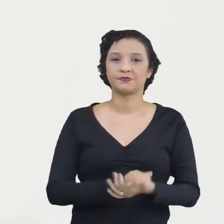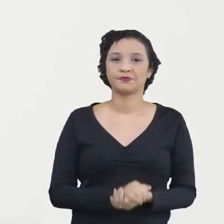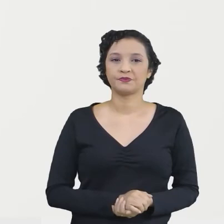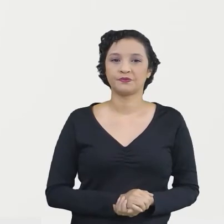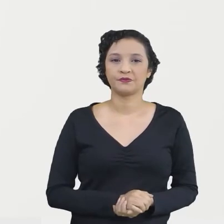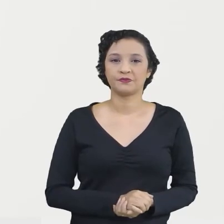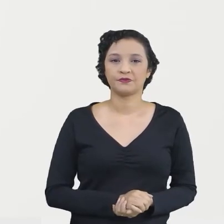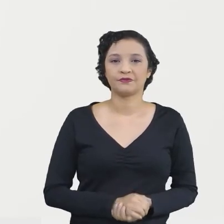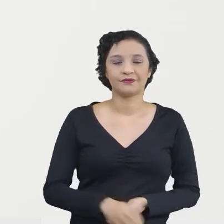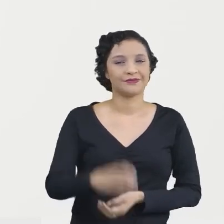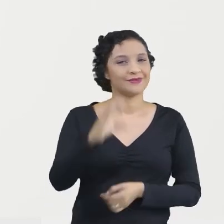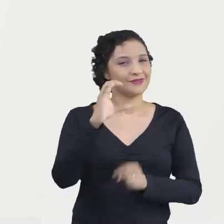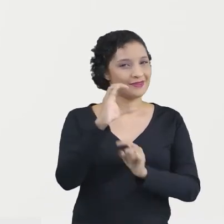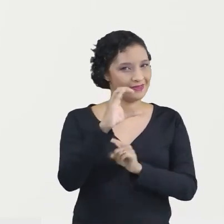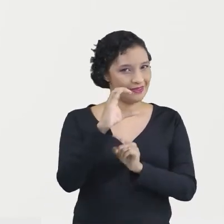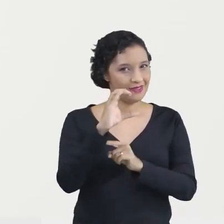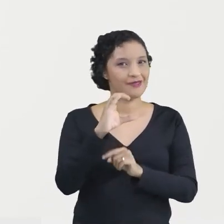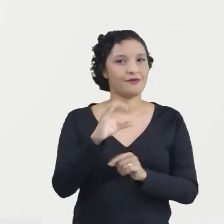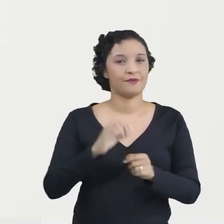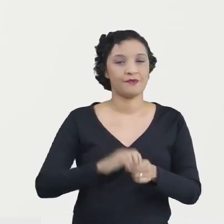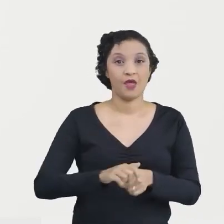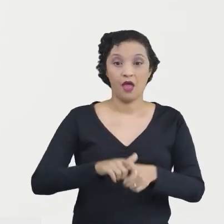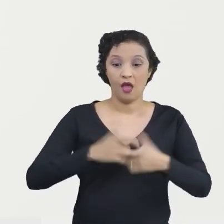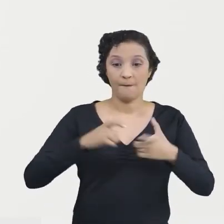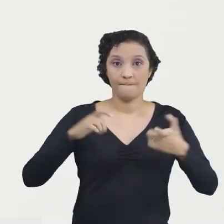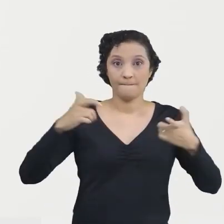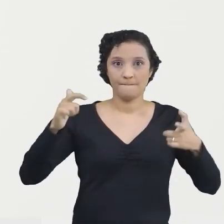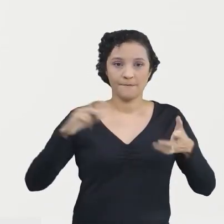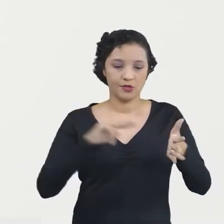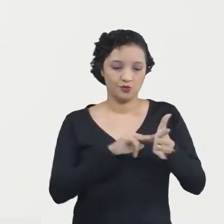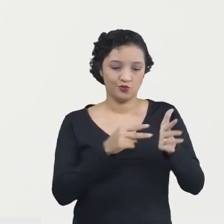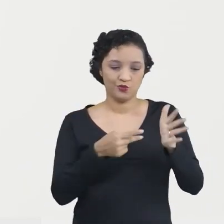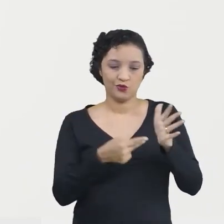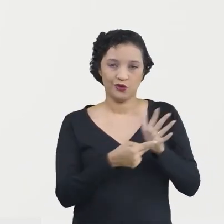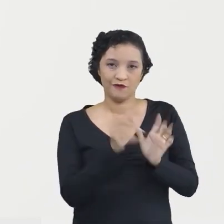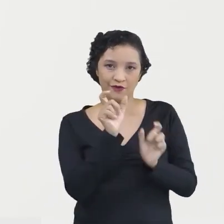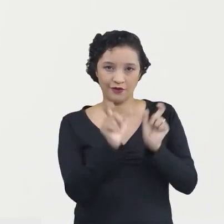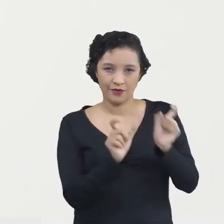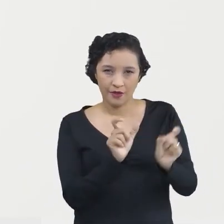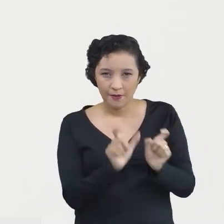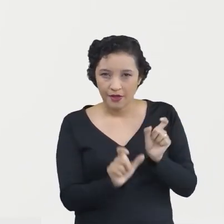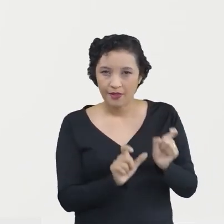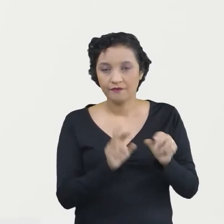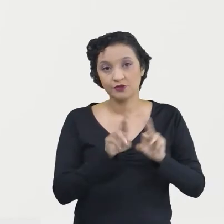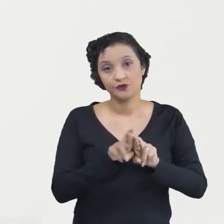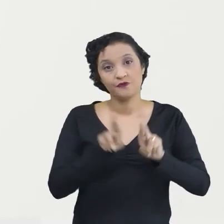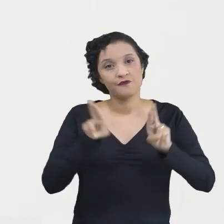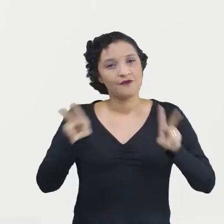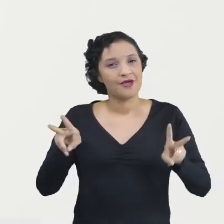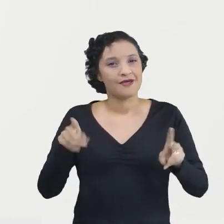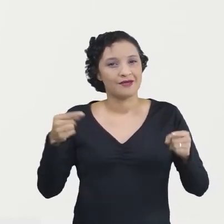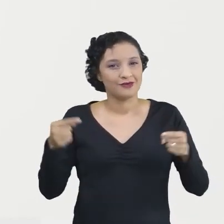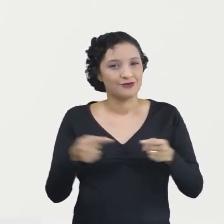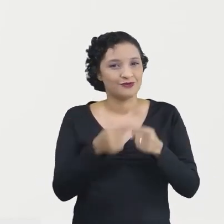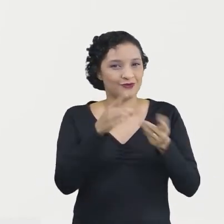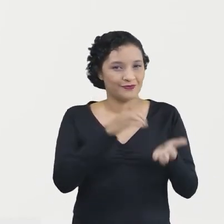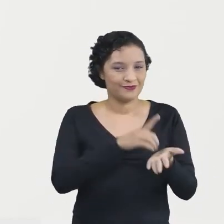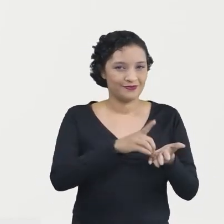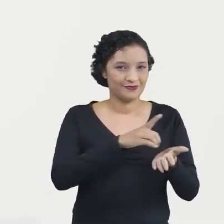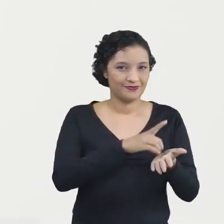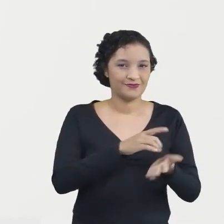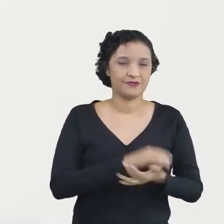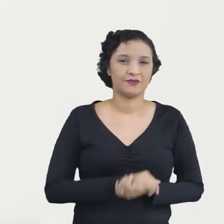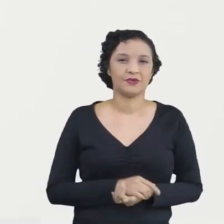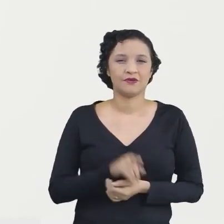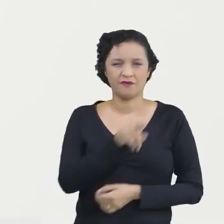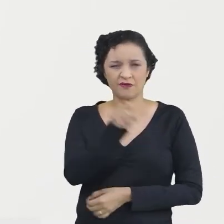C, amplia o sentido das palavras para além do que está escrito. Lembra que eu disse para vocês que vocês têm que consultar